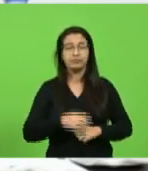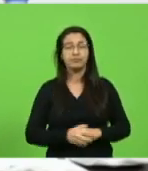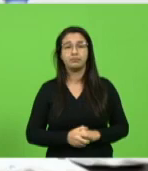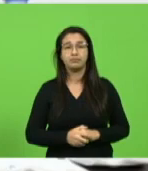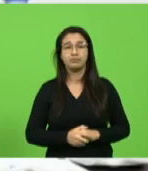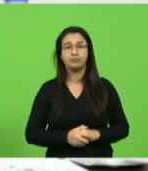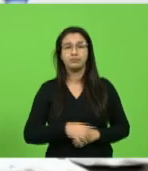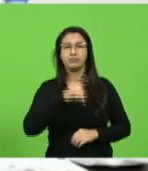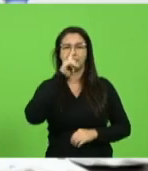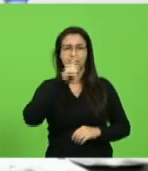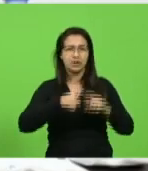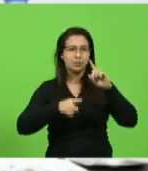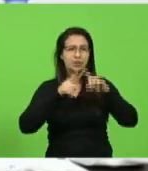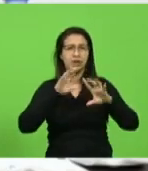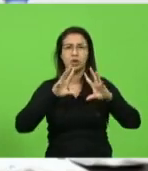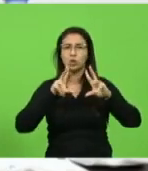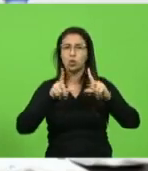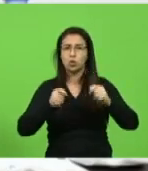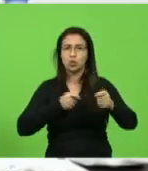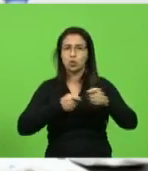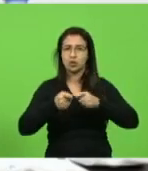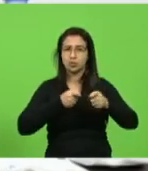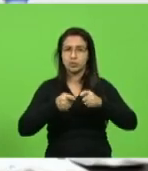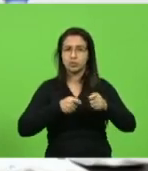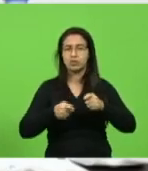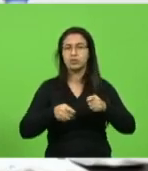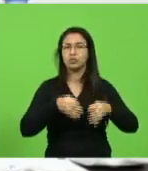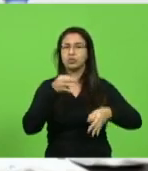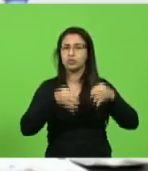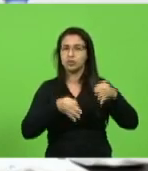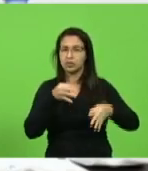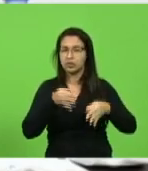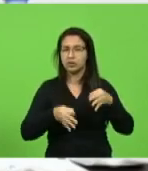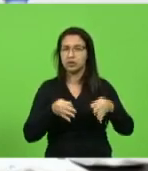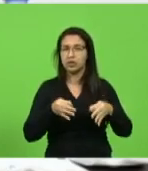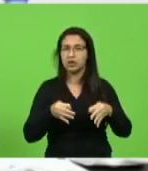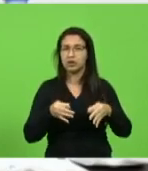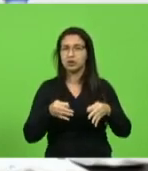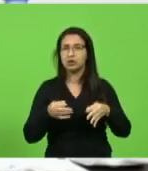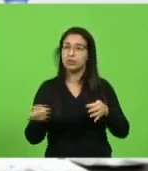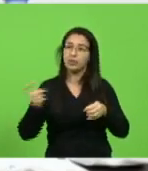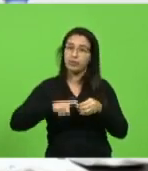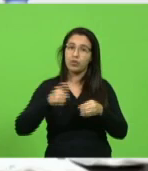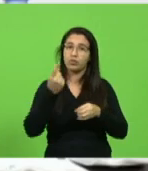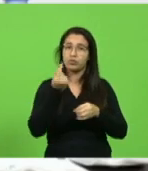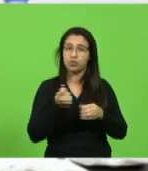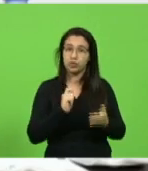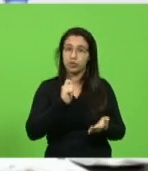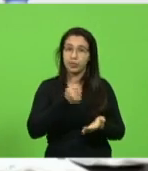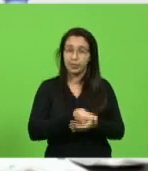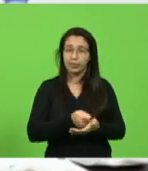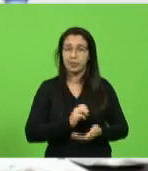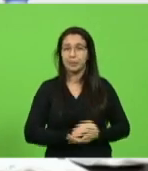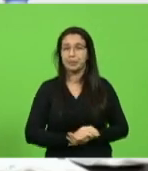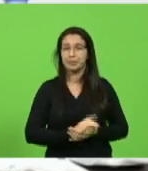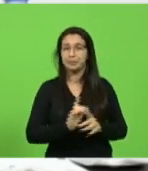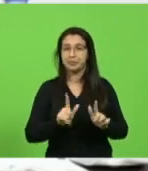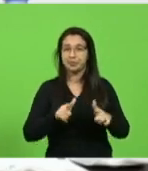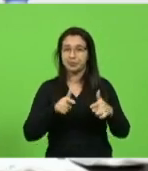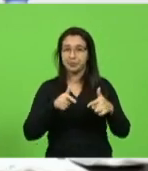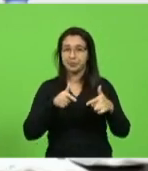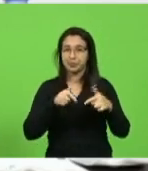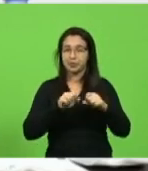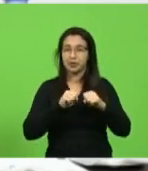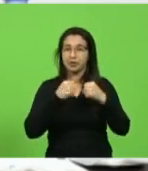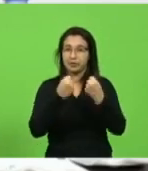toda a sorte de medidas administrativas e judiciais a fim de reaver o valor pago a defesa do denunciado de